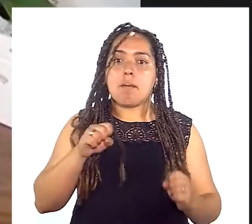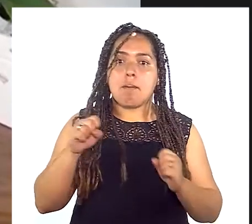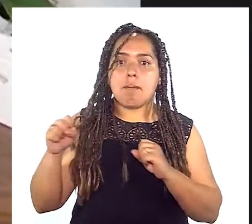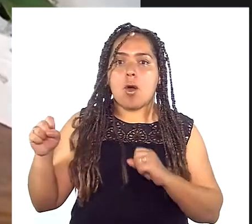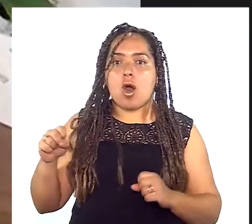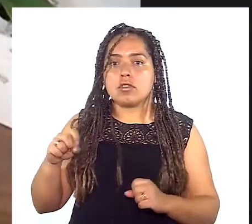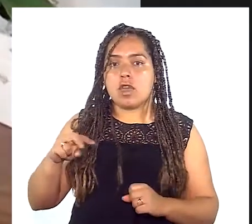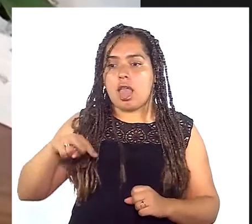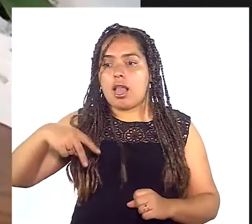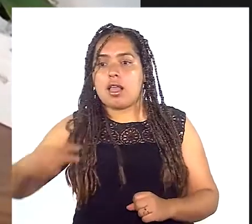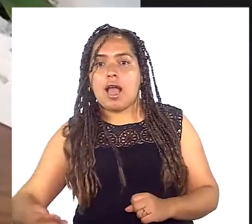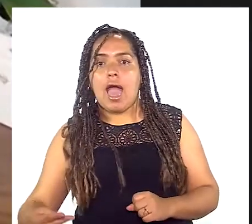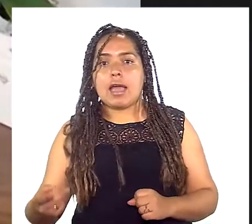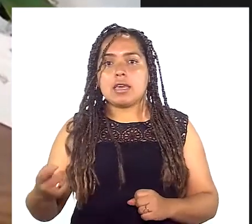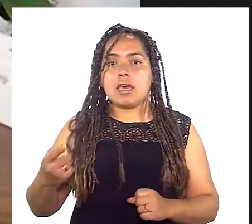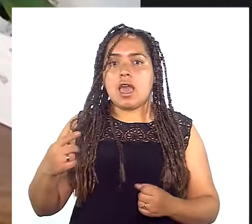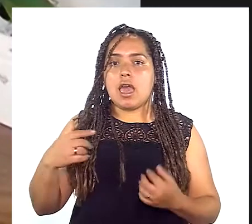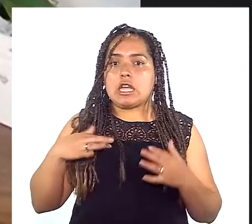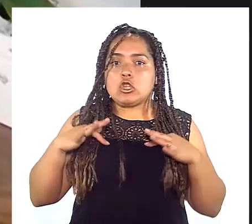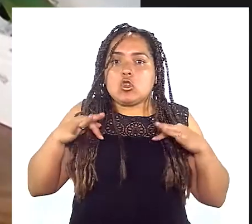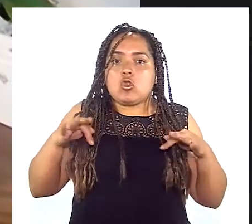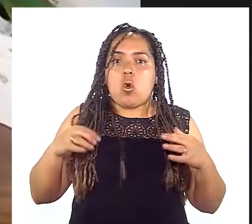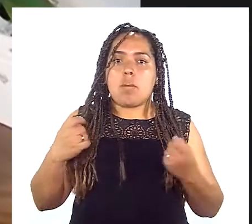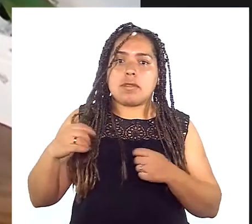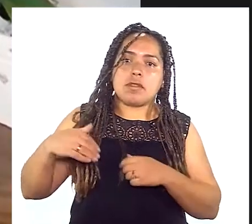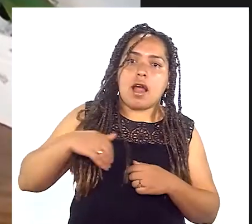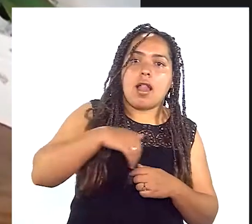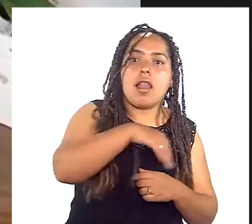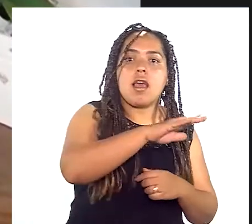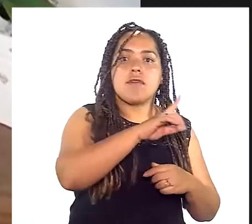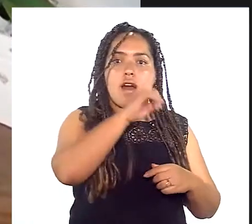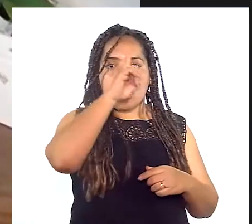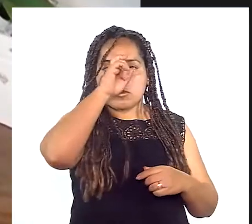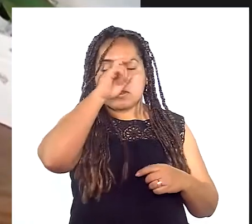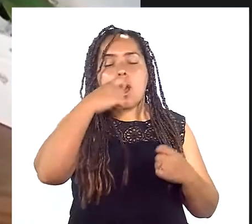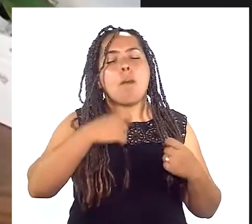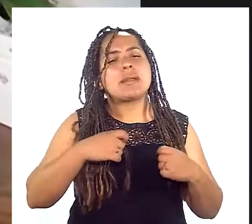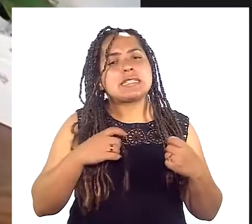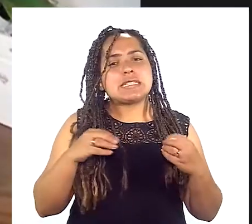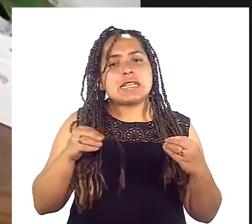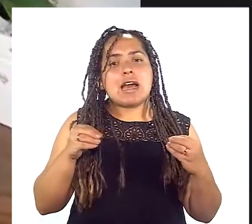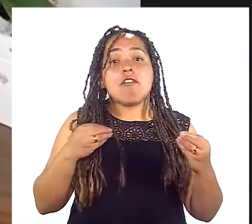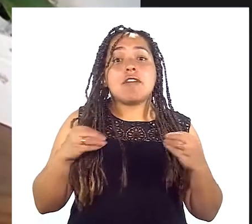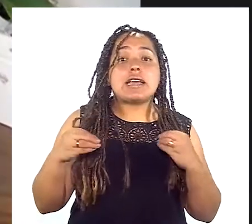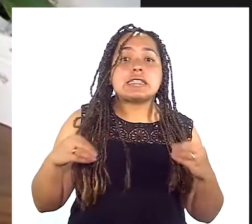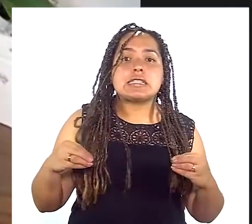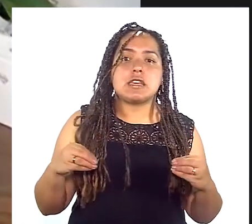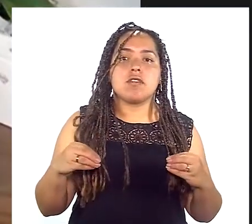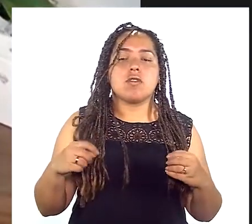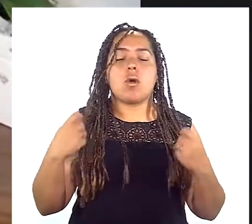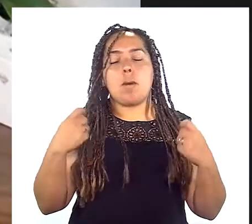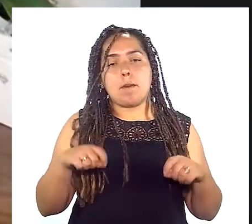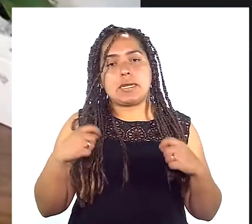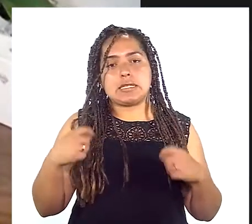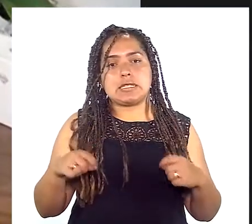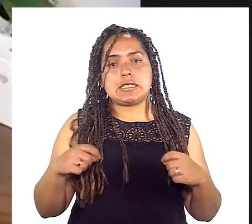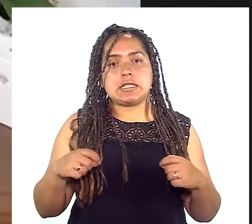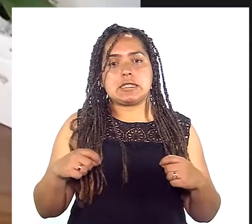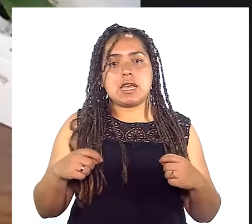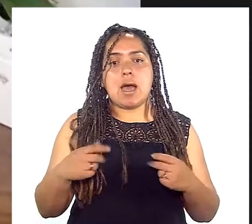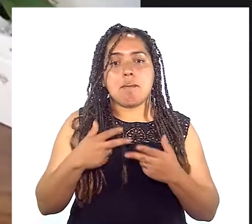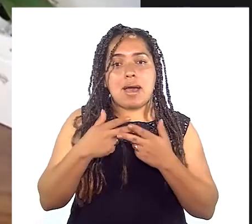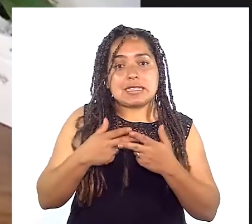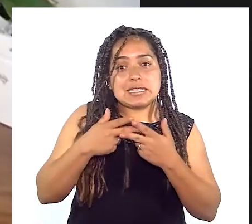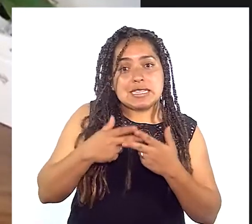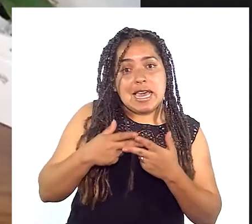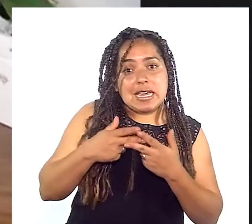criança pode cair, bater a cabeça, para o hospital, então a gente tem que estar um pouco mais flexível, né? E a gente também